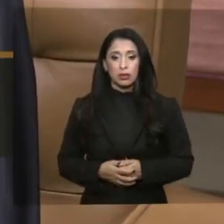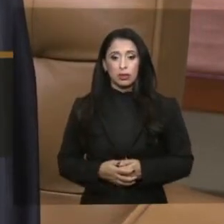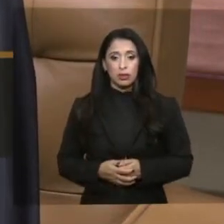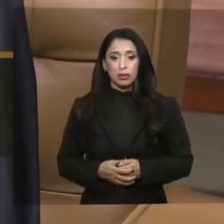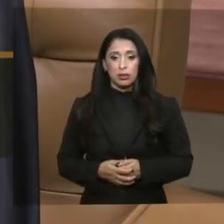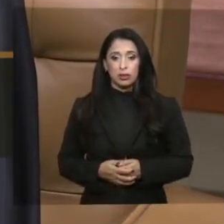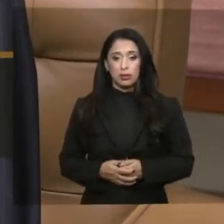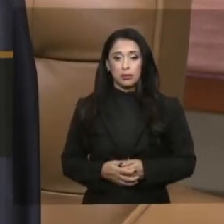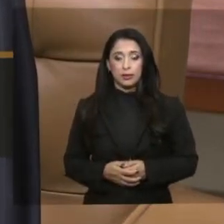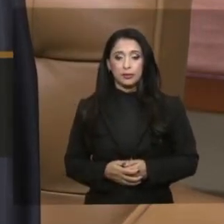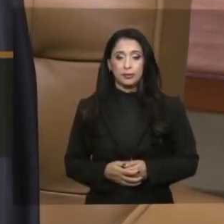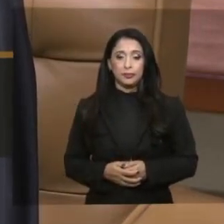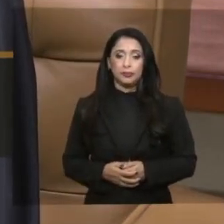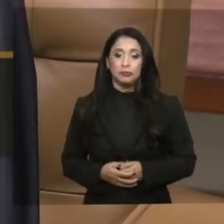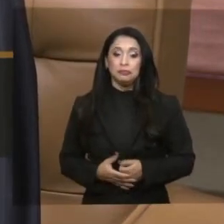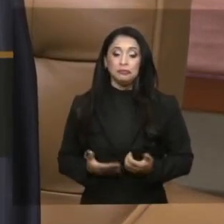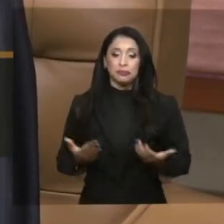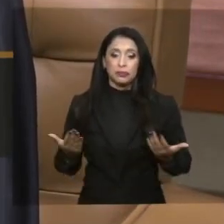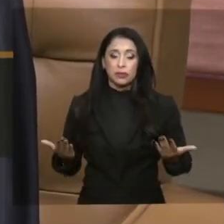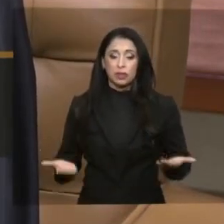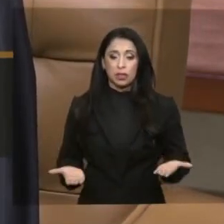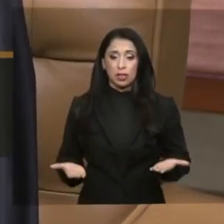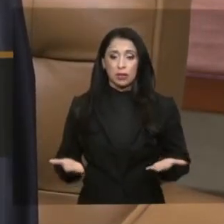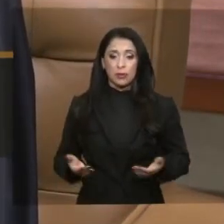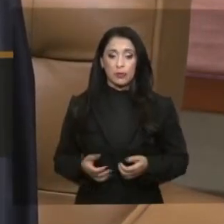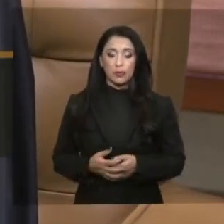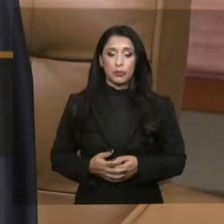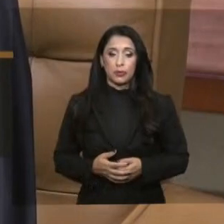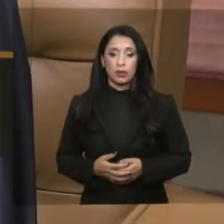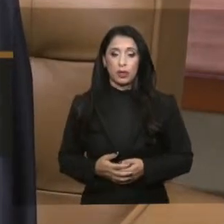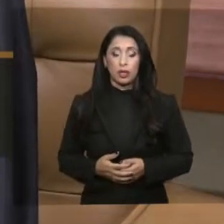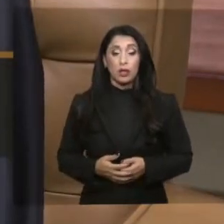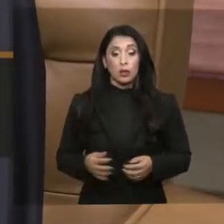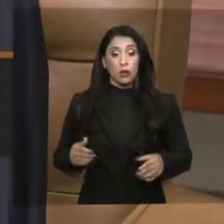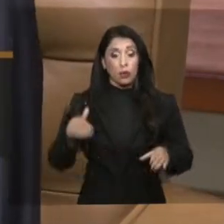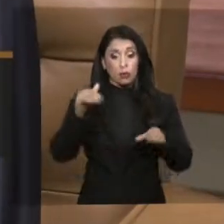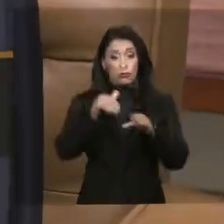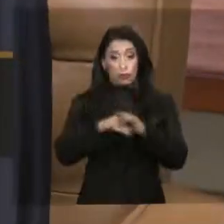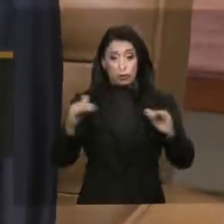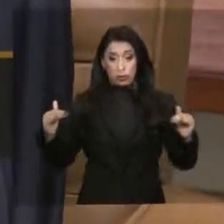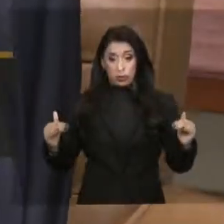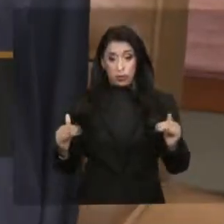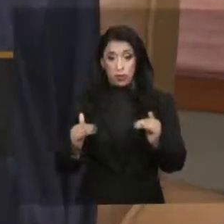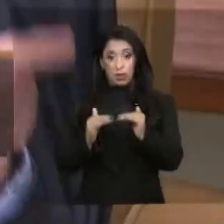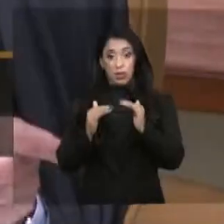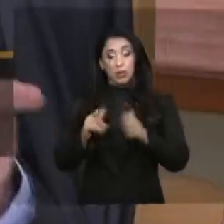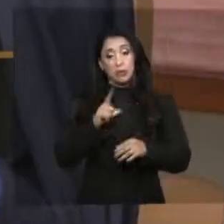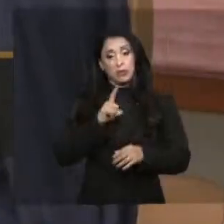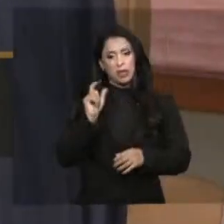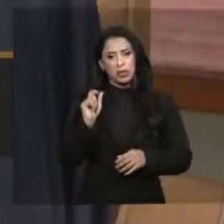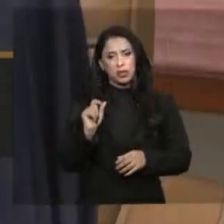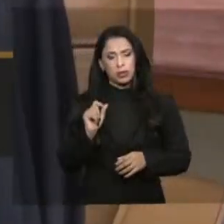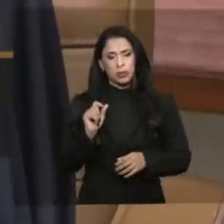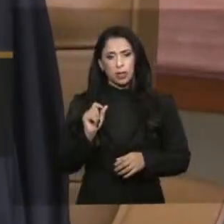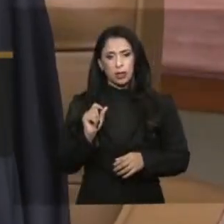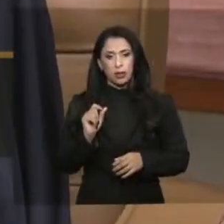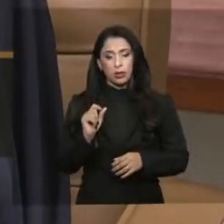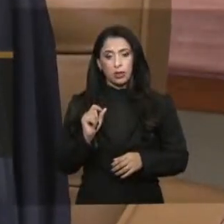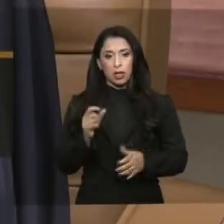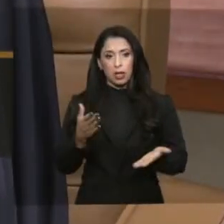assunto. A despeito do empate, se optou naquele momento, para aguardar o